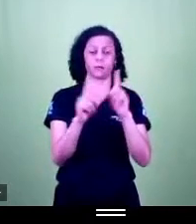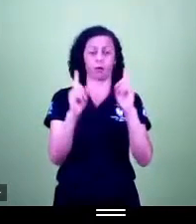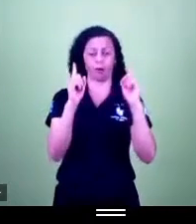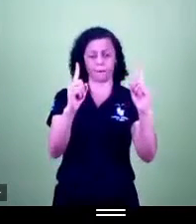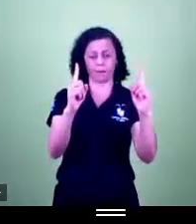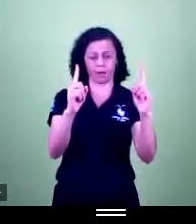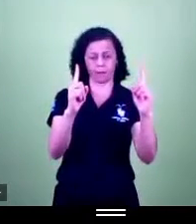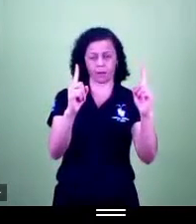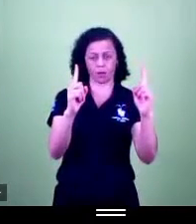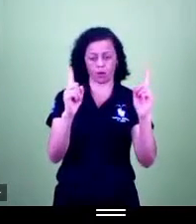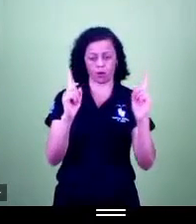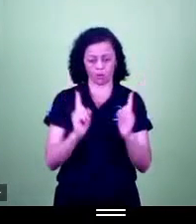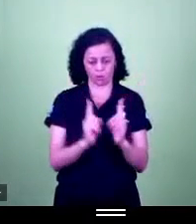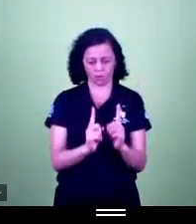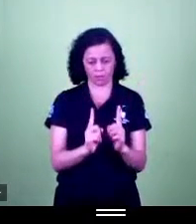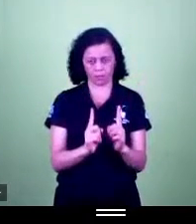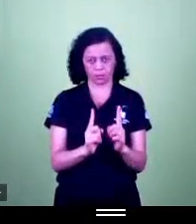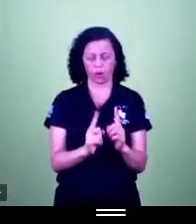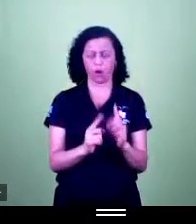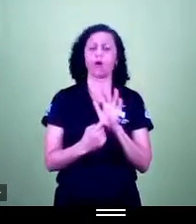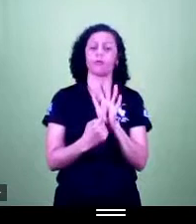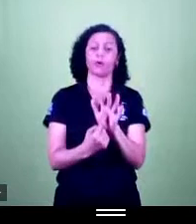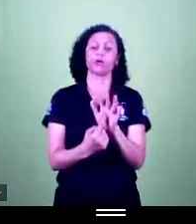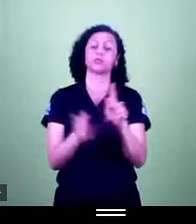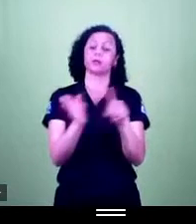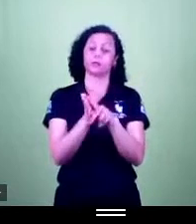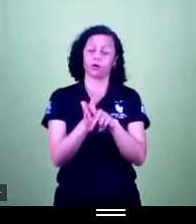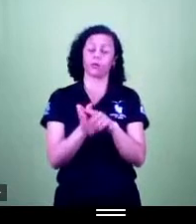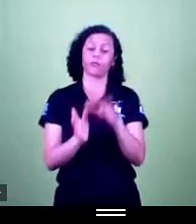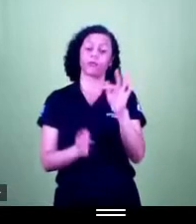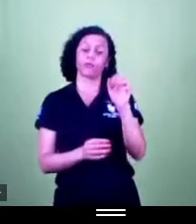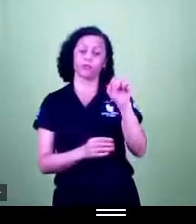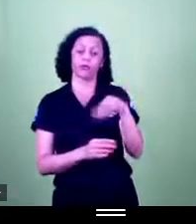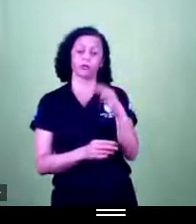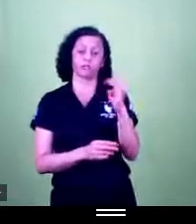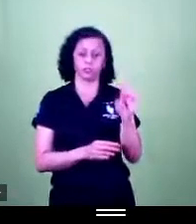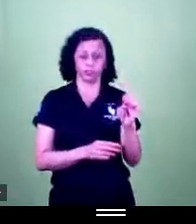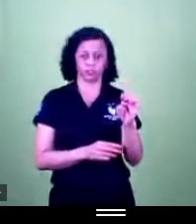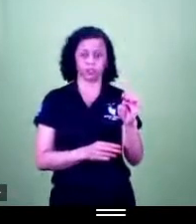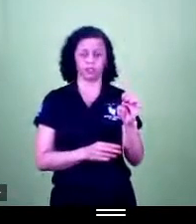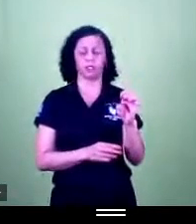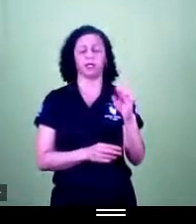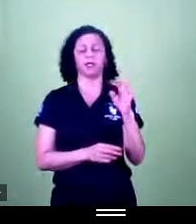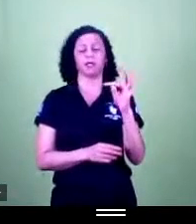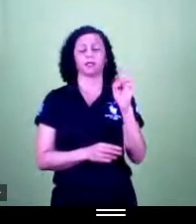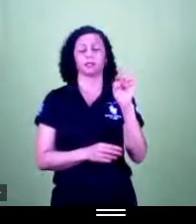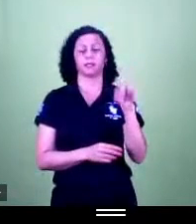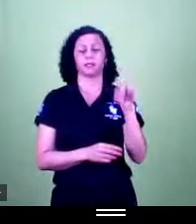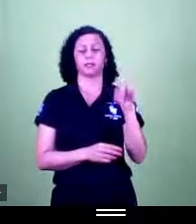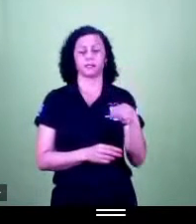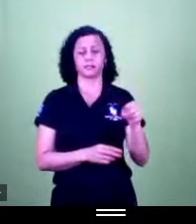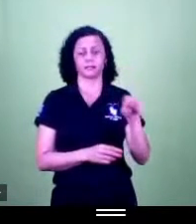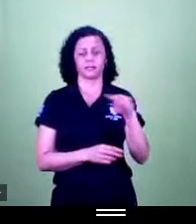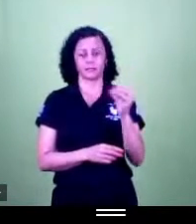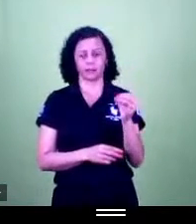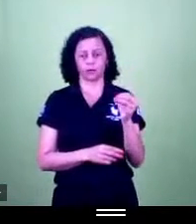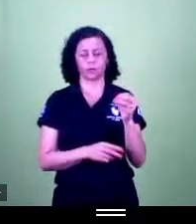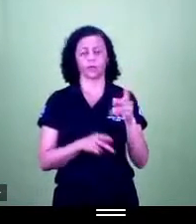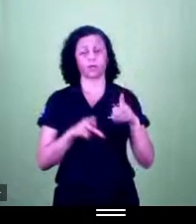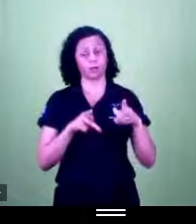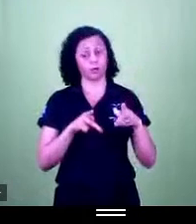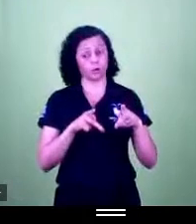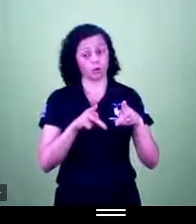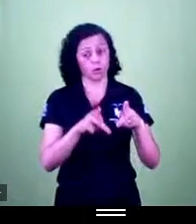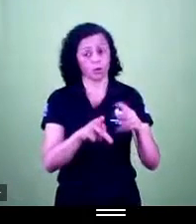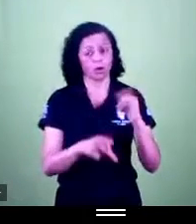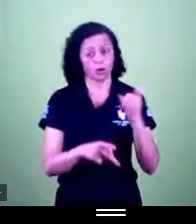menorzinha, né? Indicando que é uma fonte de tensão de corrente contínua constante. Se eu tiver um mais e um menos aqui,